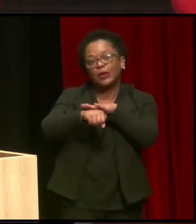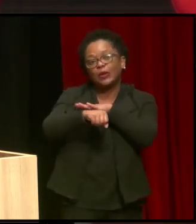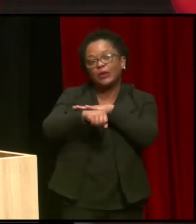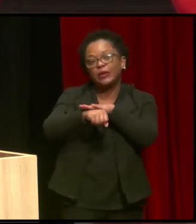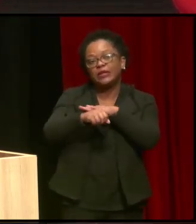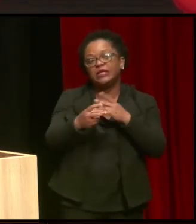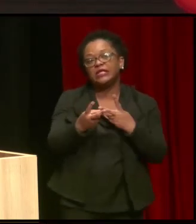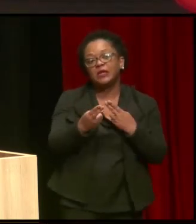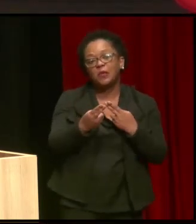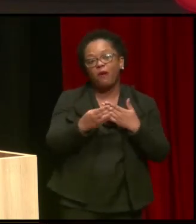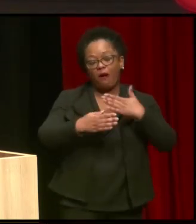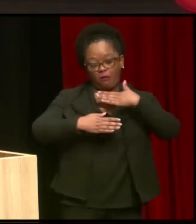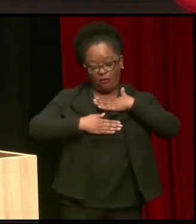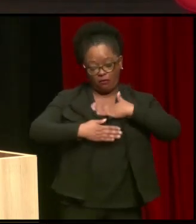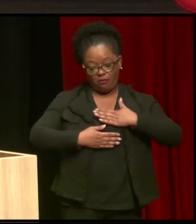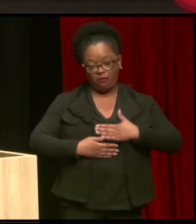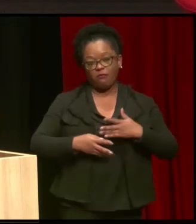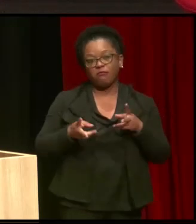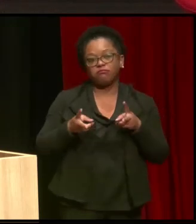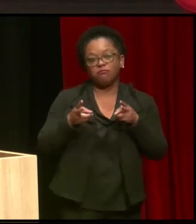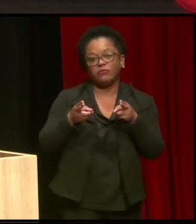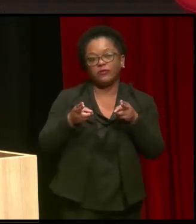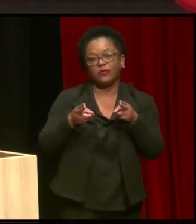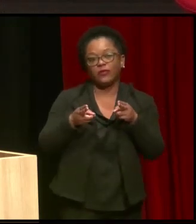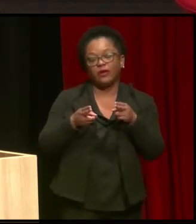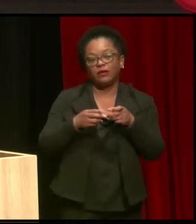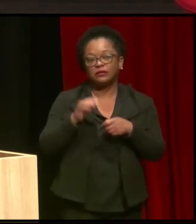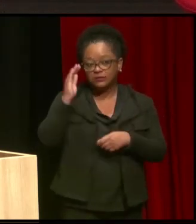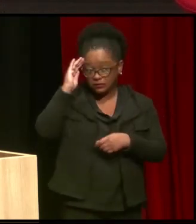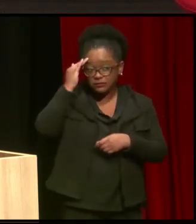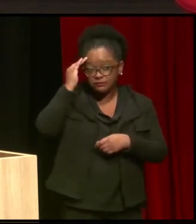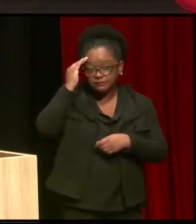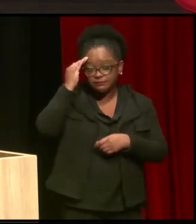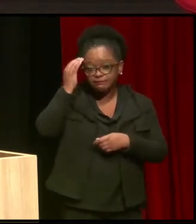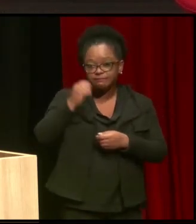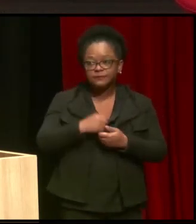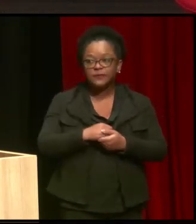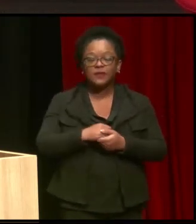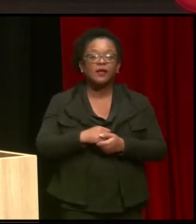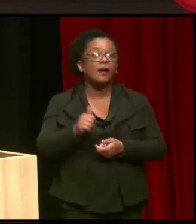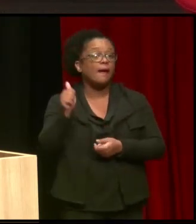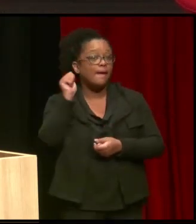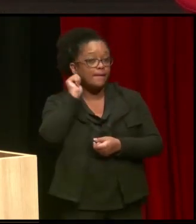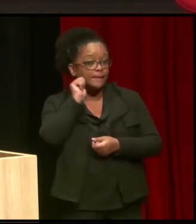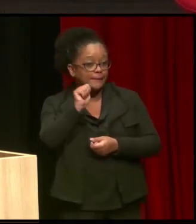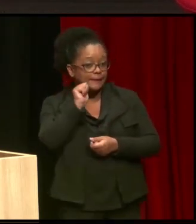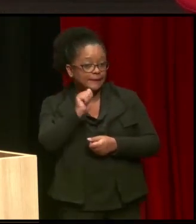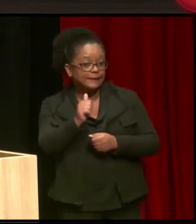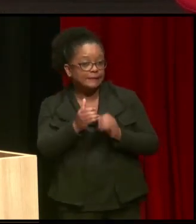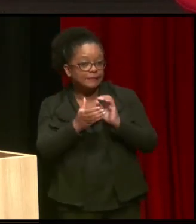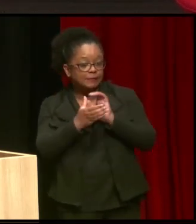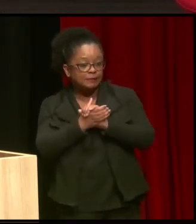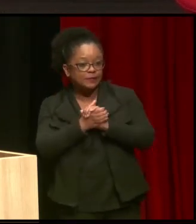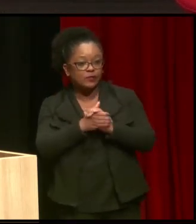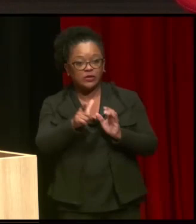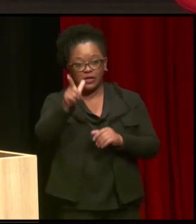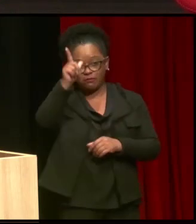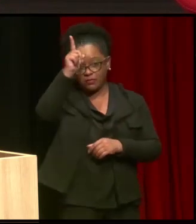parece comigo fisicamente. Vocês estão entendendo o que eu quero dizer? A minha mulher é alemã, minha mulher é de olho azul e